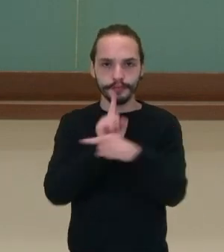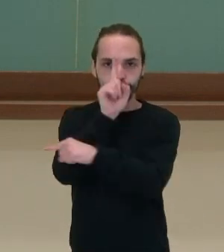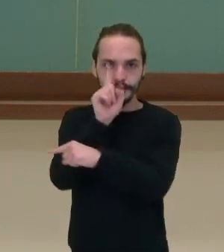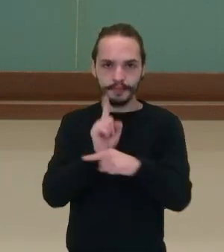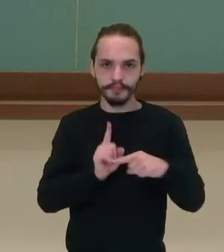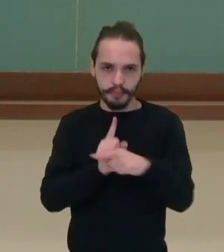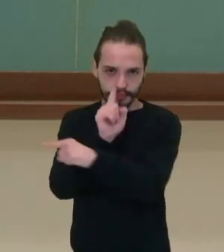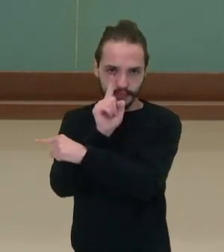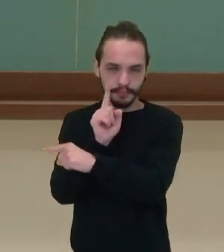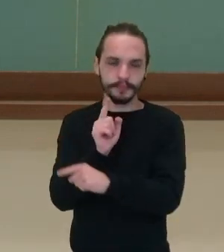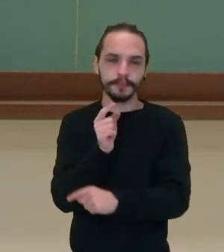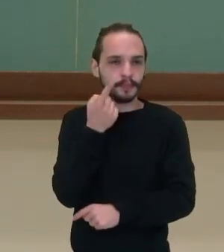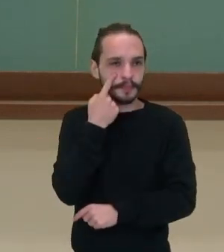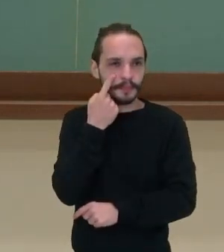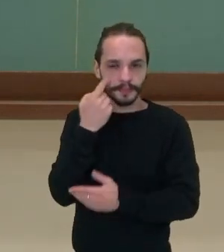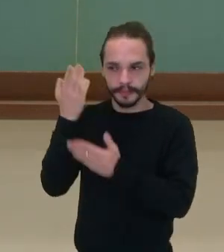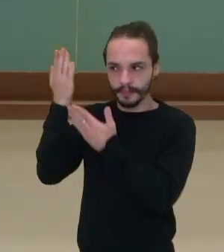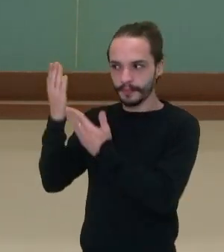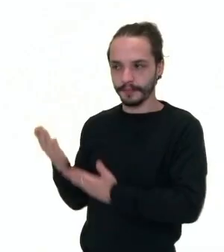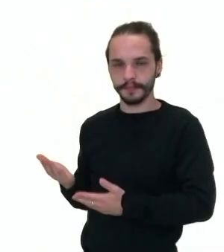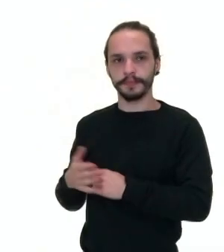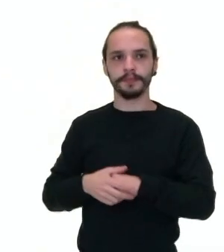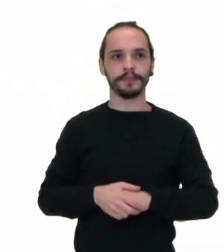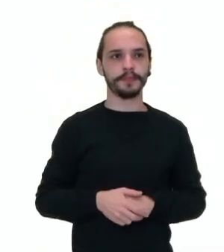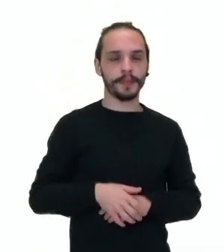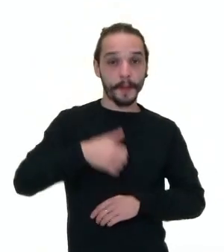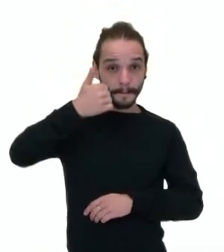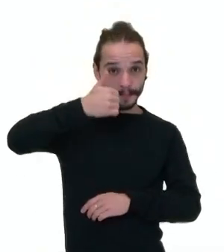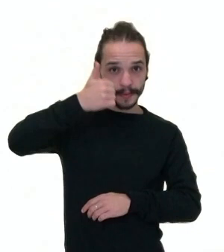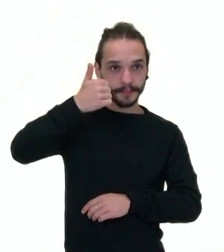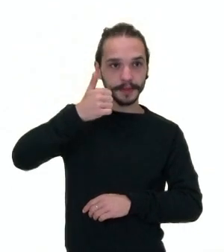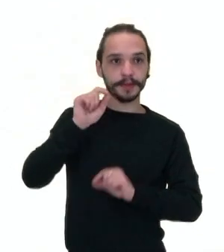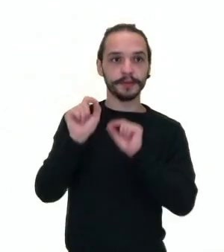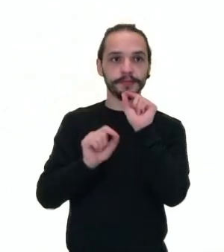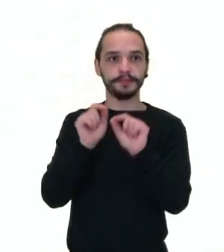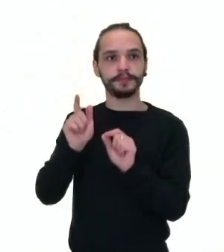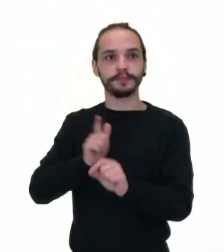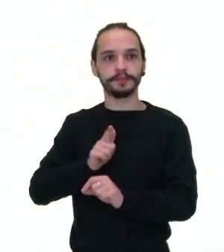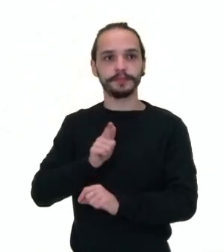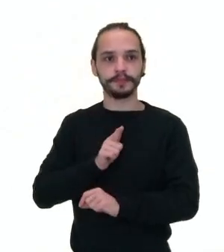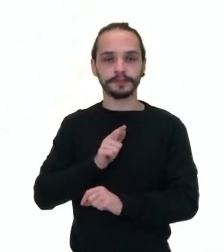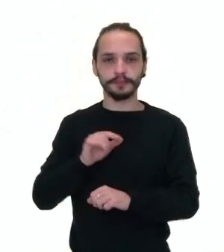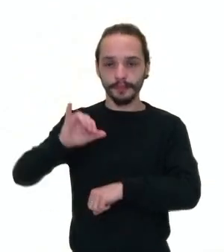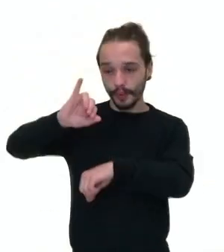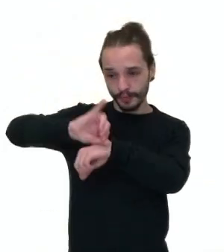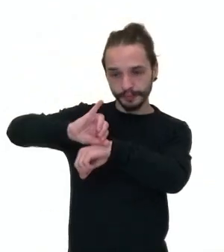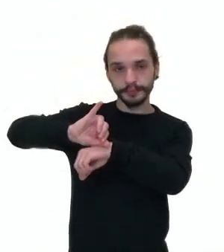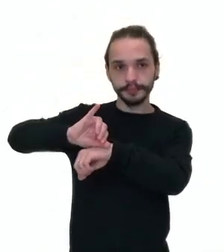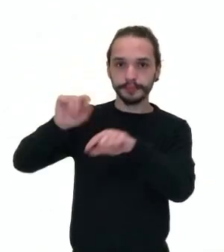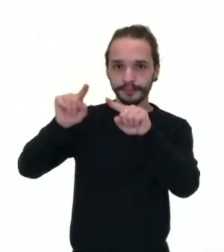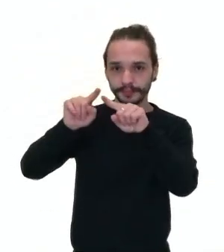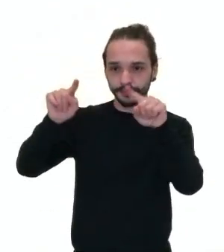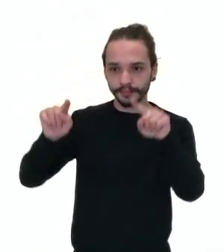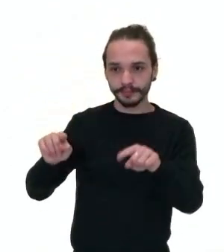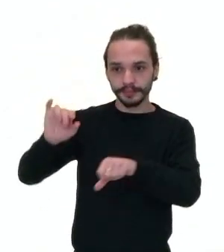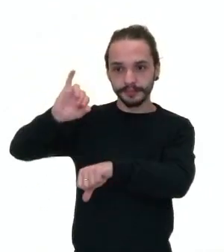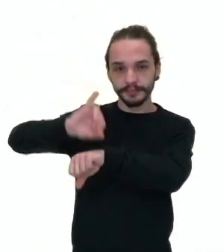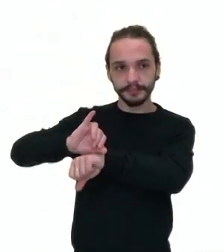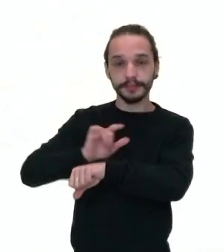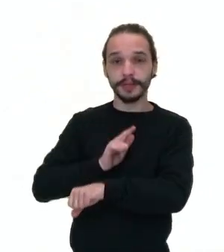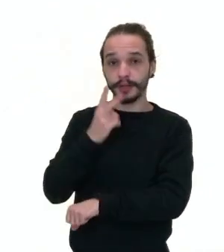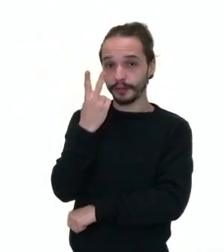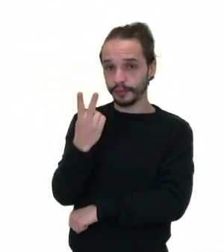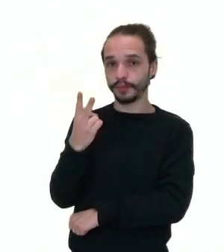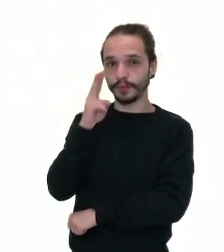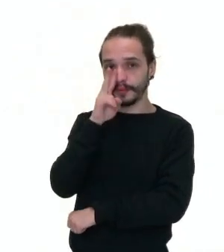Então acompanha aqui comigo o slide. Então nesse primeiro caso aqui, eu tenho um objeto que ele está sob a atuação de duas forças,